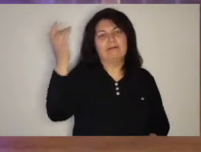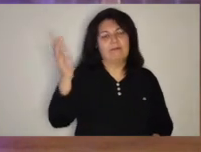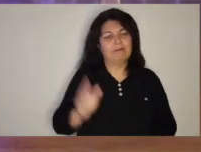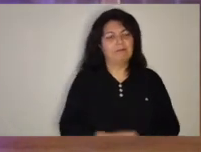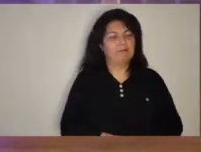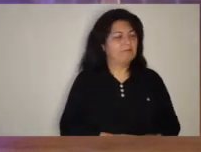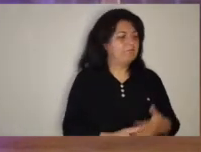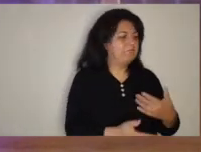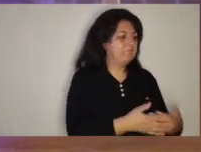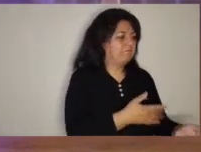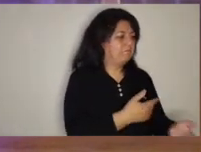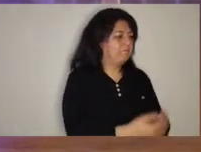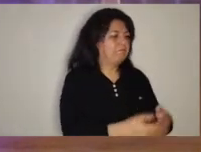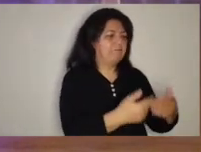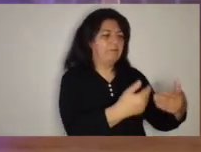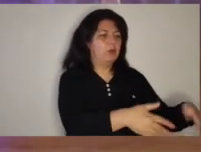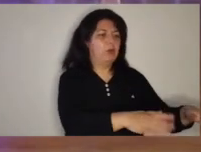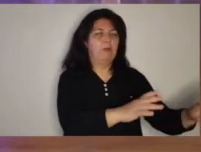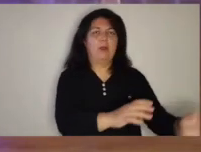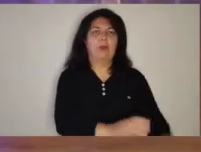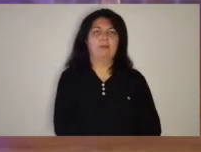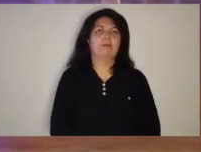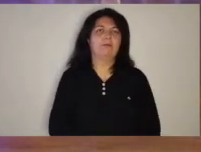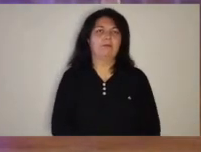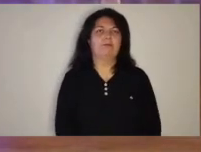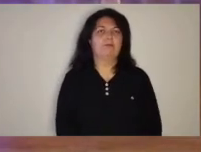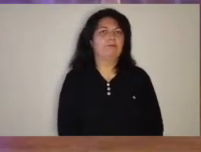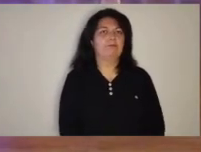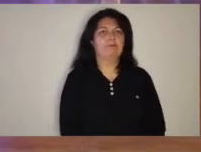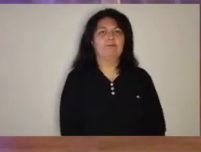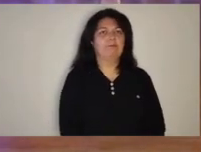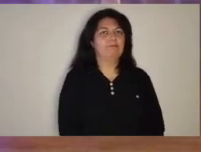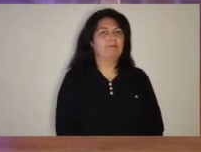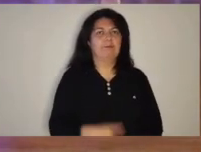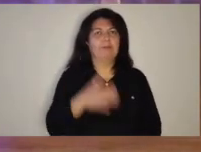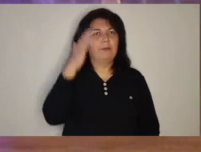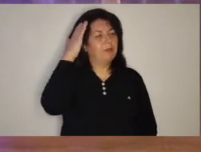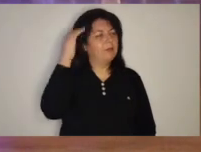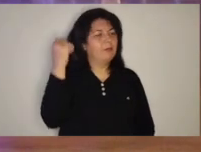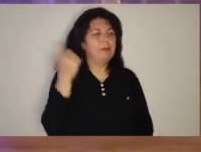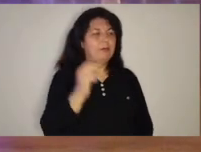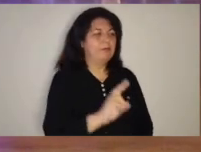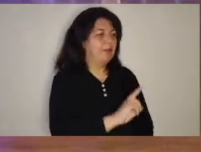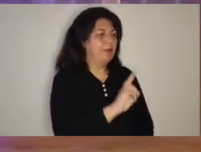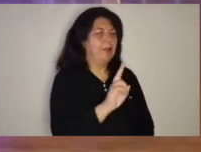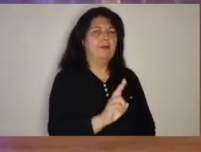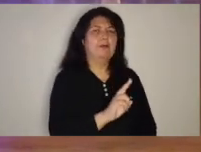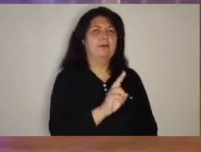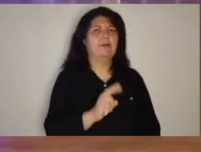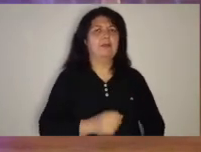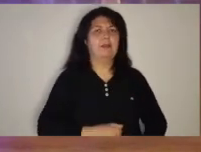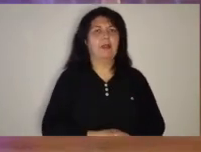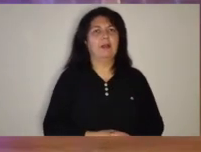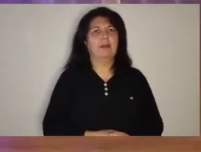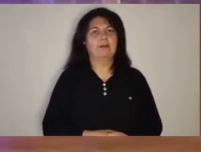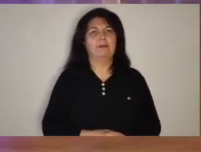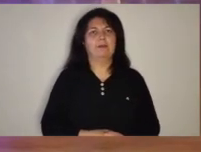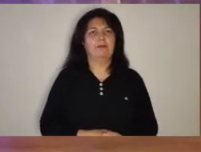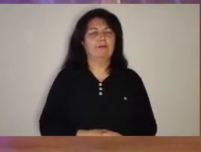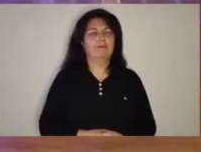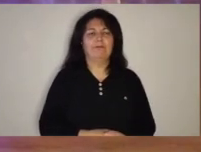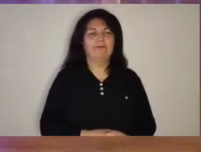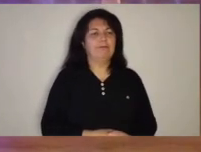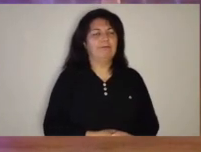naquela época era a Arca da Aliança, era a presença de Deus, estava ali na casa deles, e eles não souberam